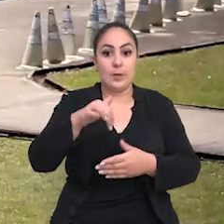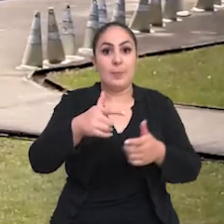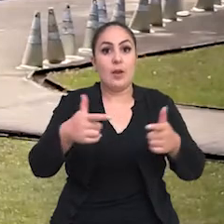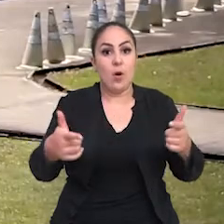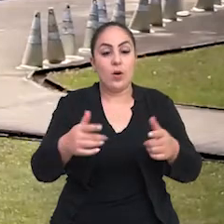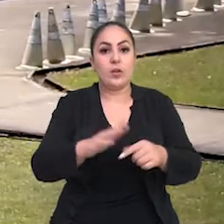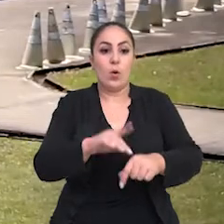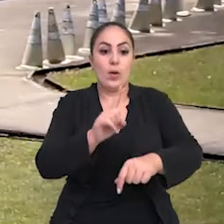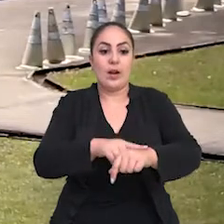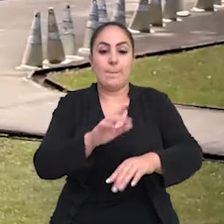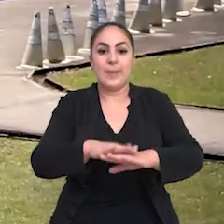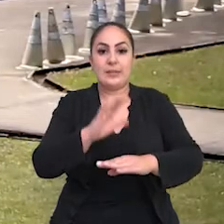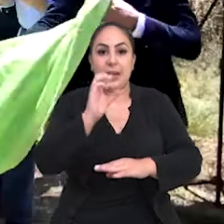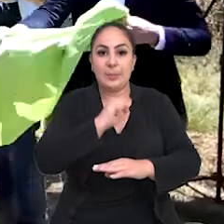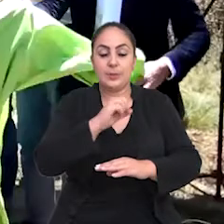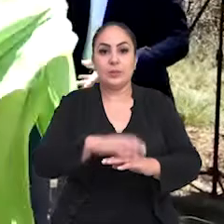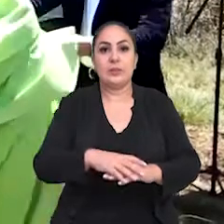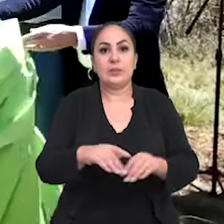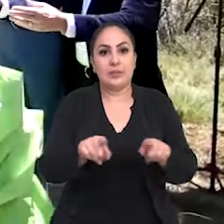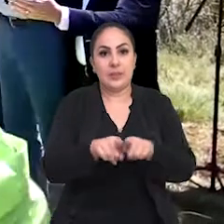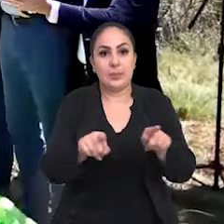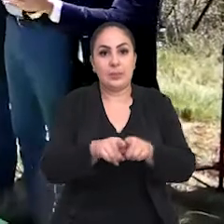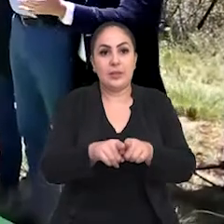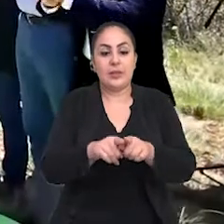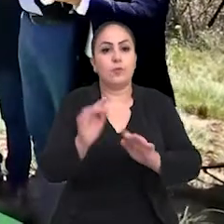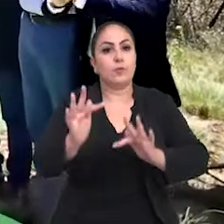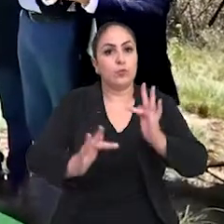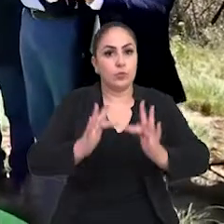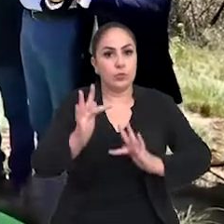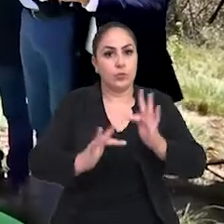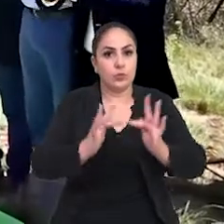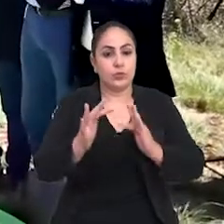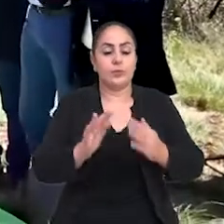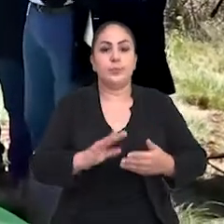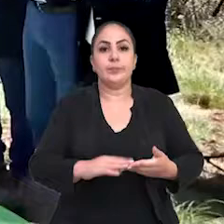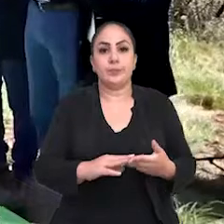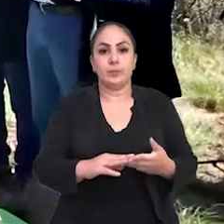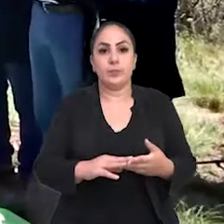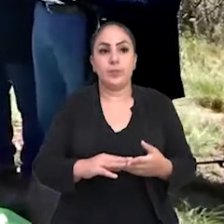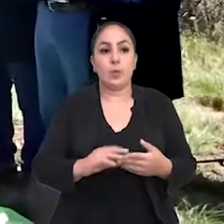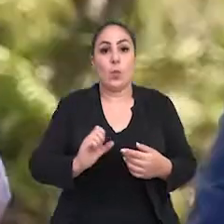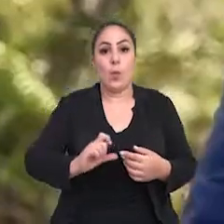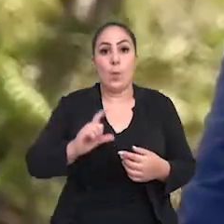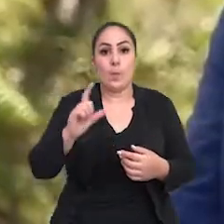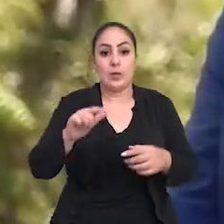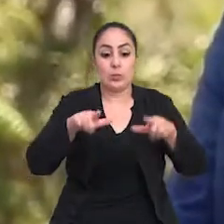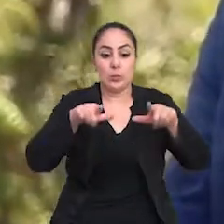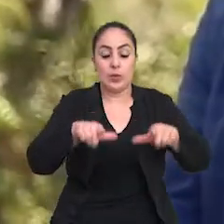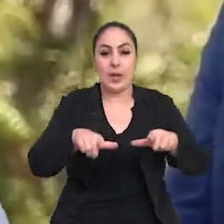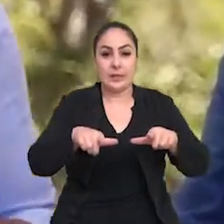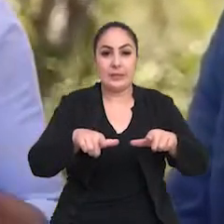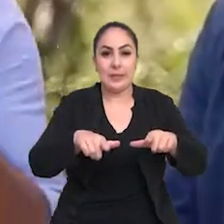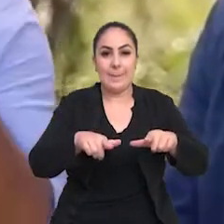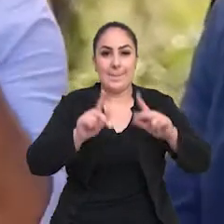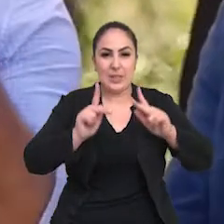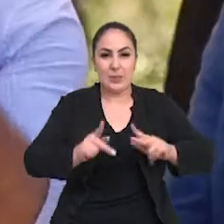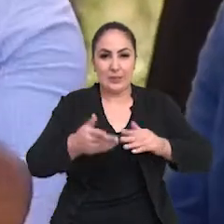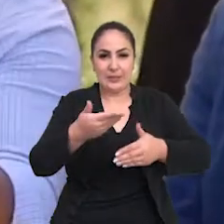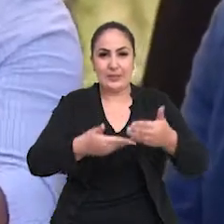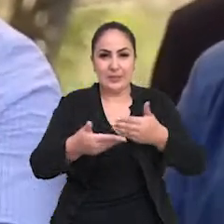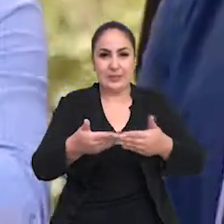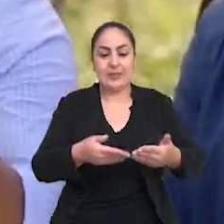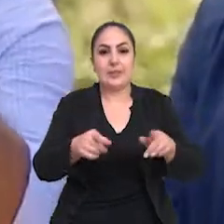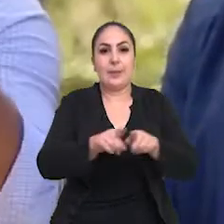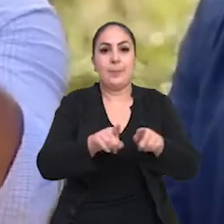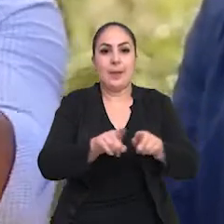horários mais curtos aqui funcionando, e um aumento do terminal de passageiros, além